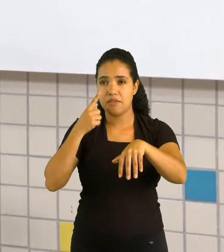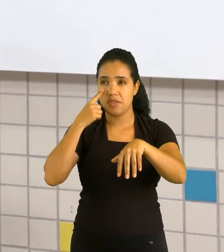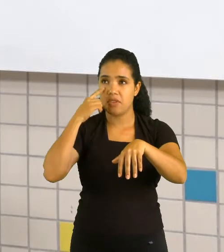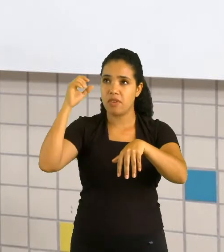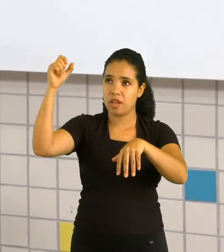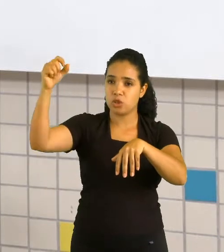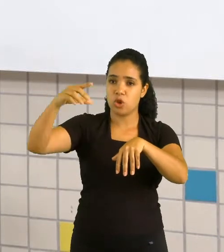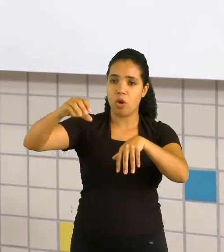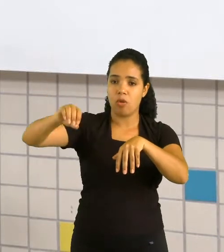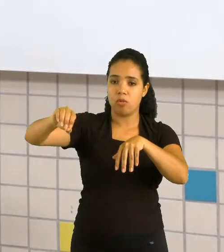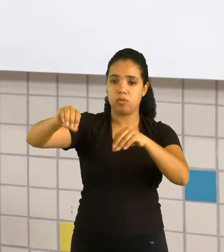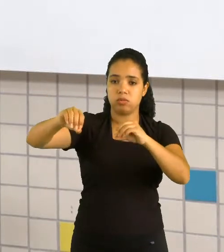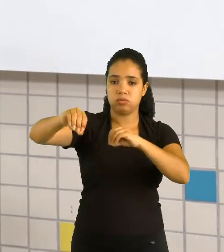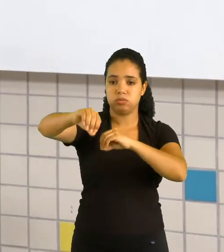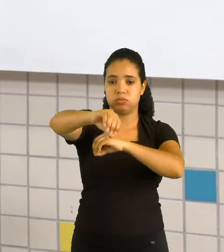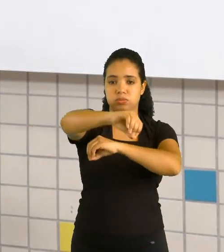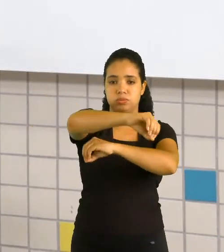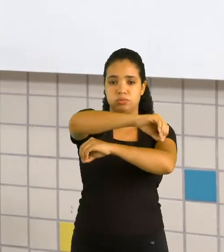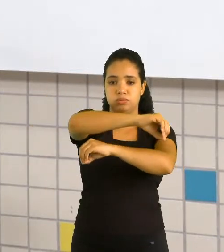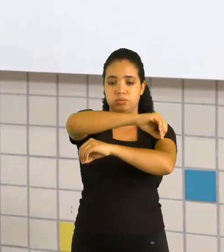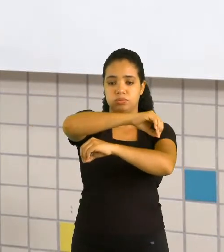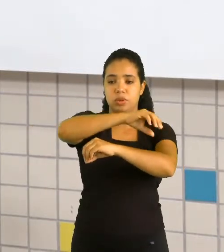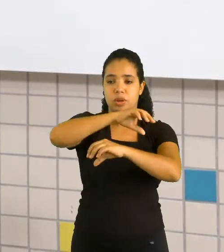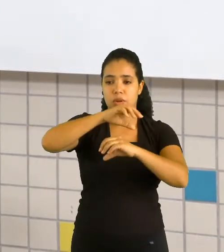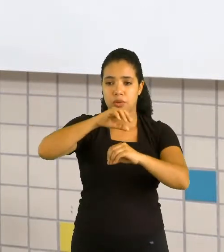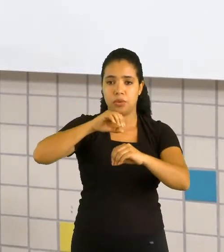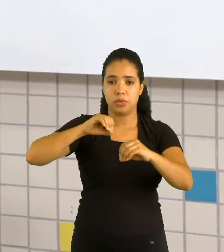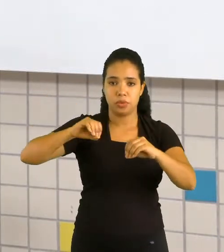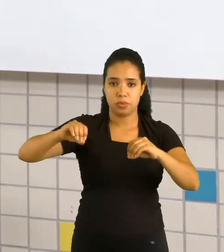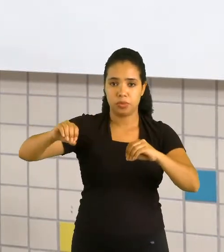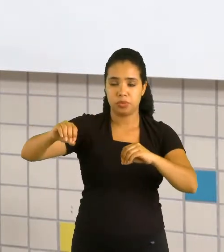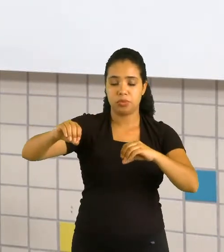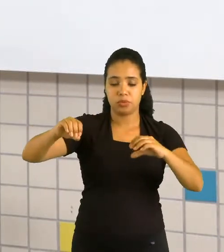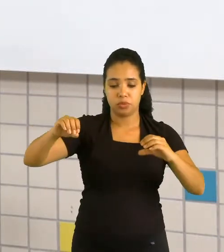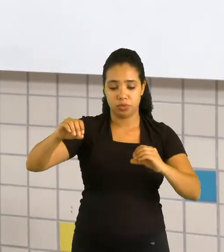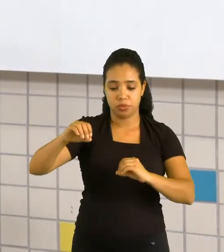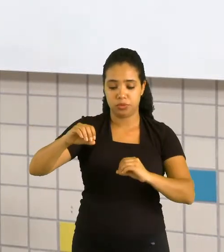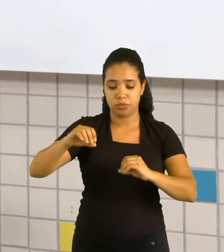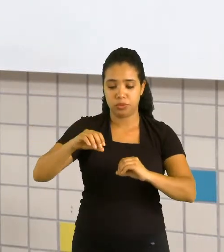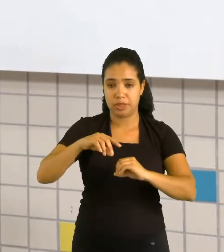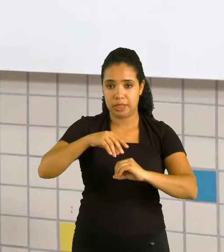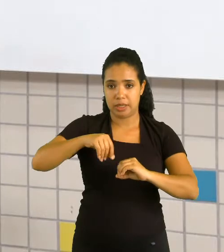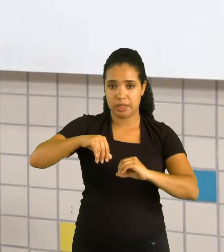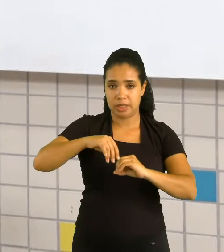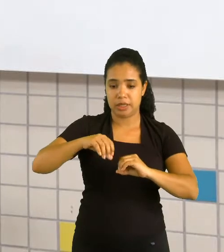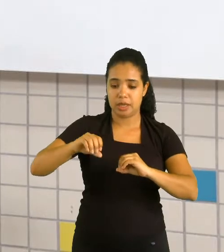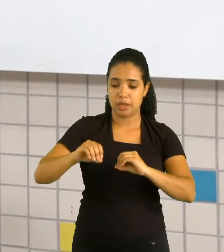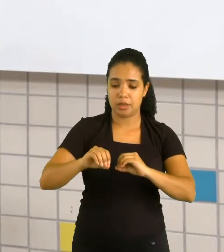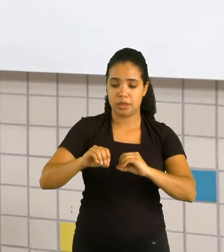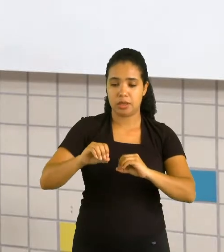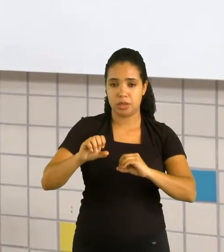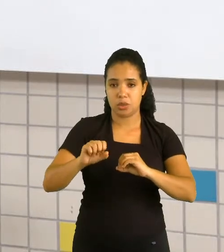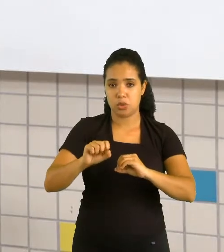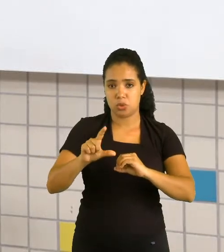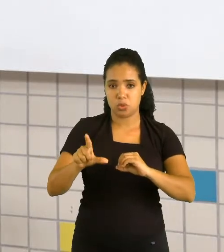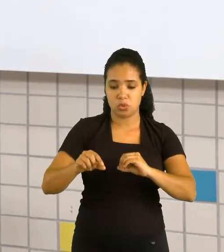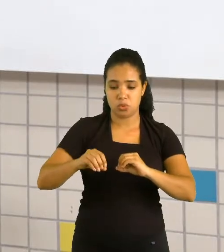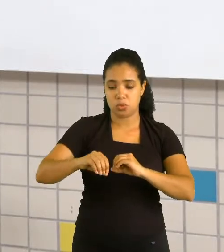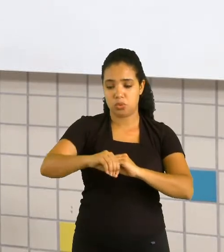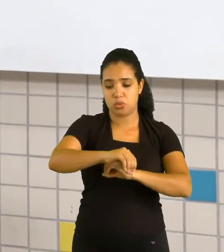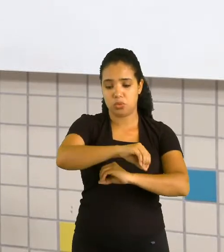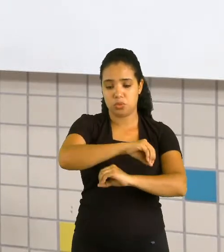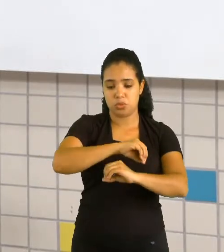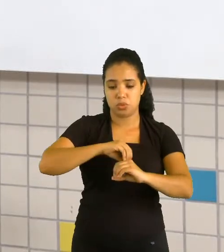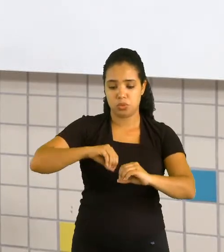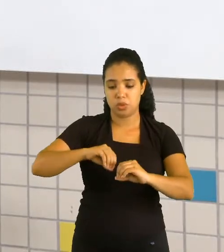Então, nós vemos o Sol andando no céu, a Lua andando no céu e as estrelas também. Então, esses são